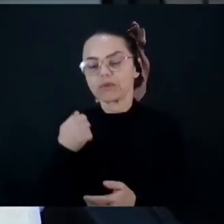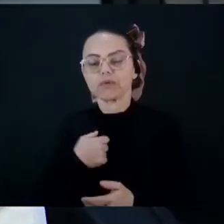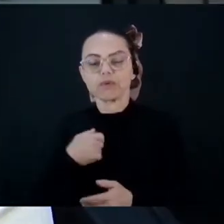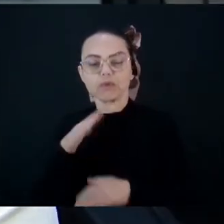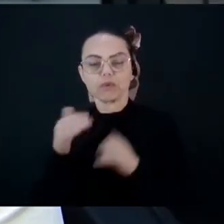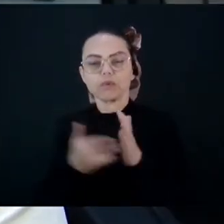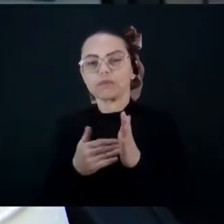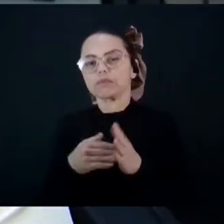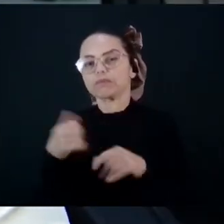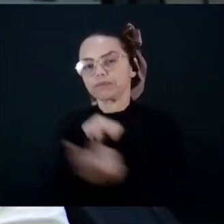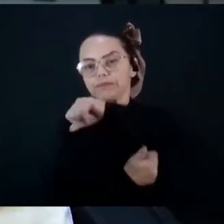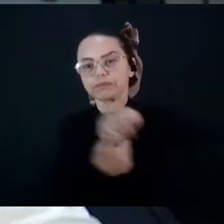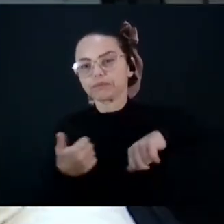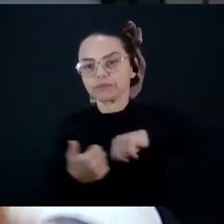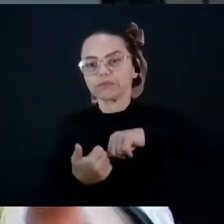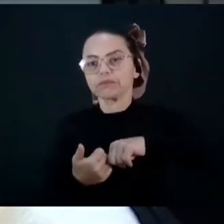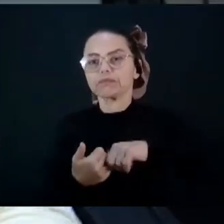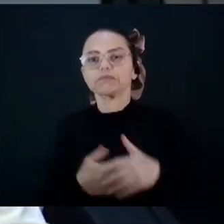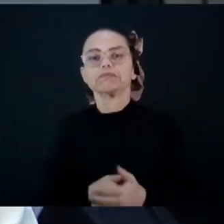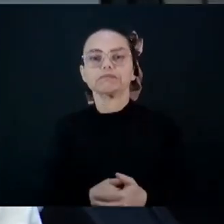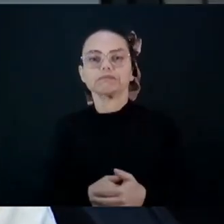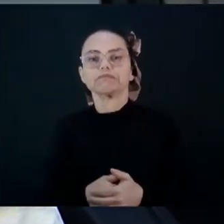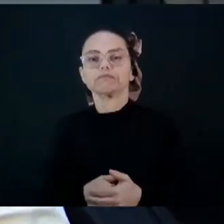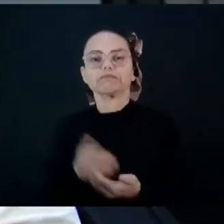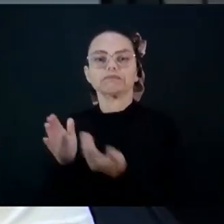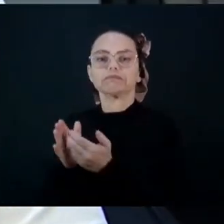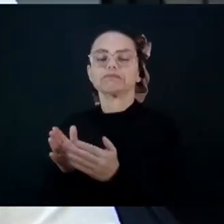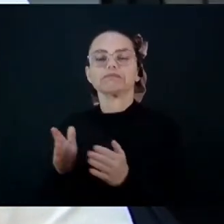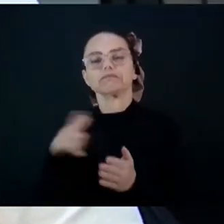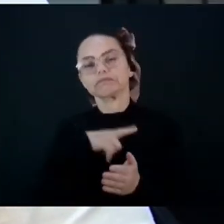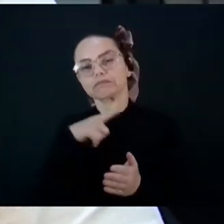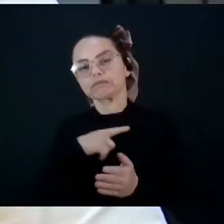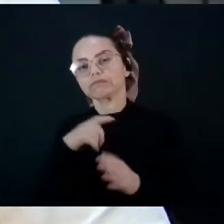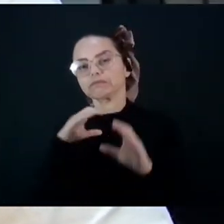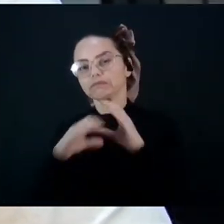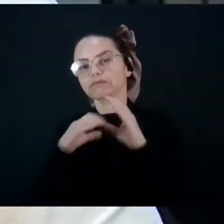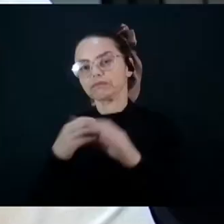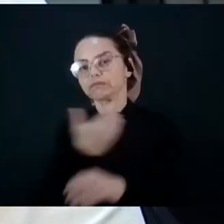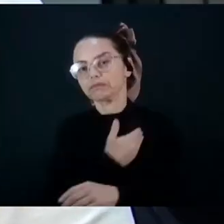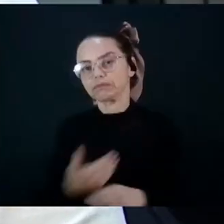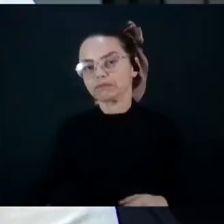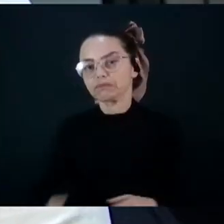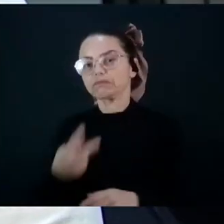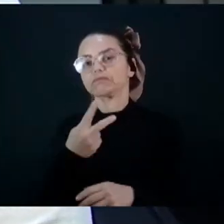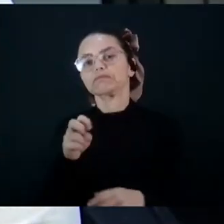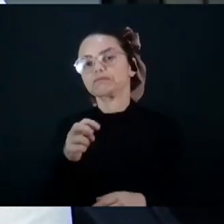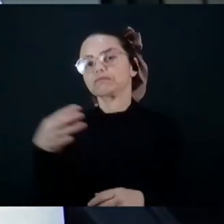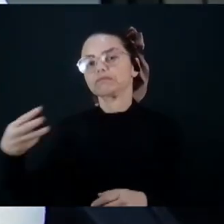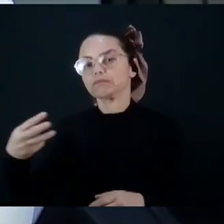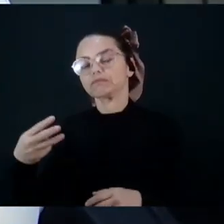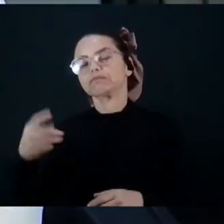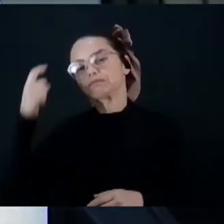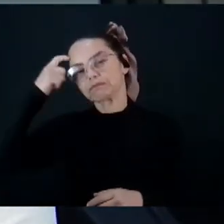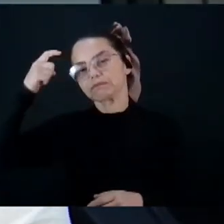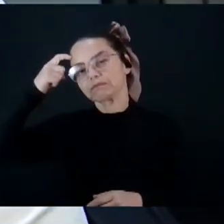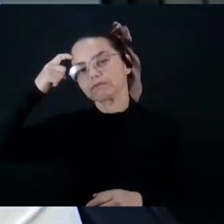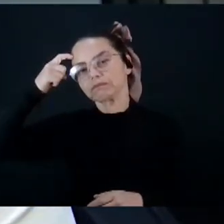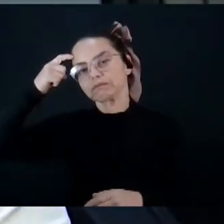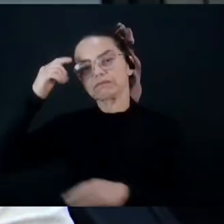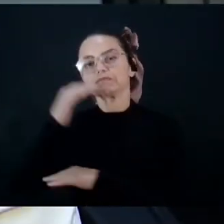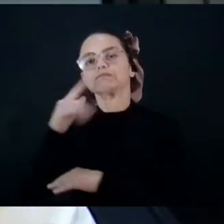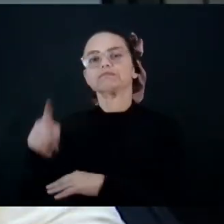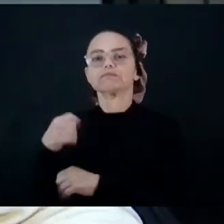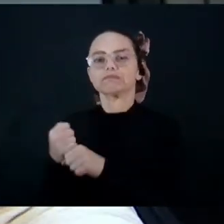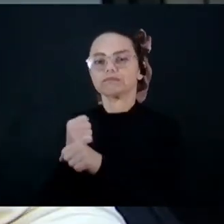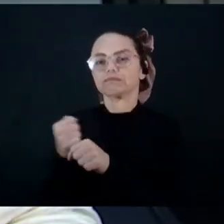data-se dessa época para cá. Então, a gente teve esse concurso público em 2023, que foi justamente pensando na Câmara para os próximos anos, né, para os